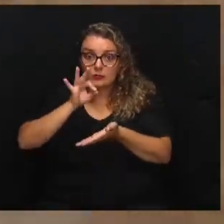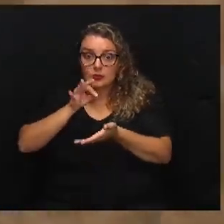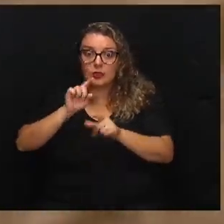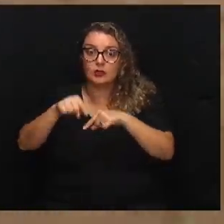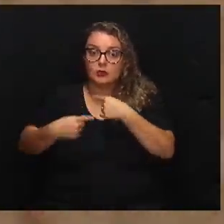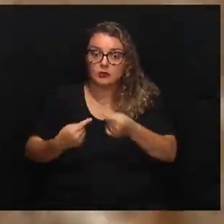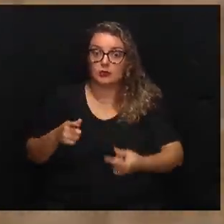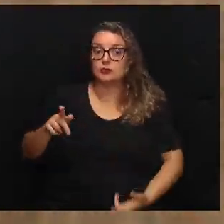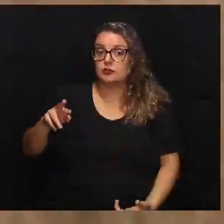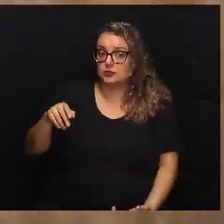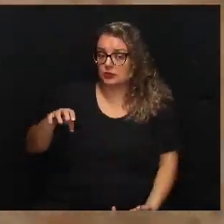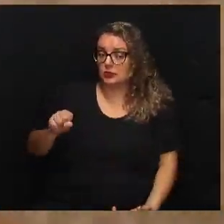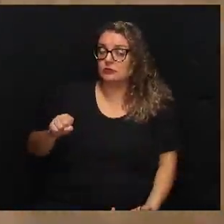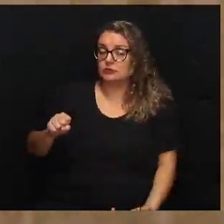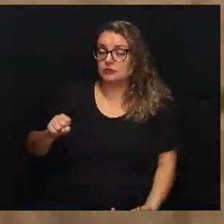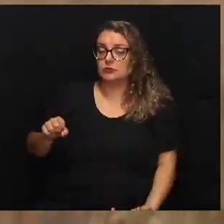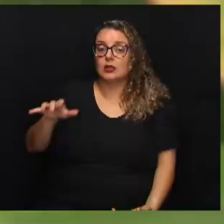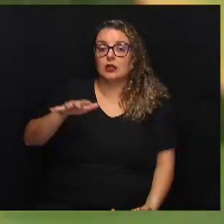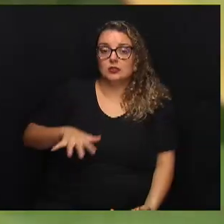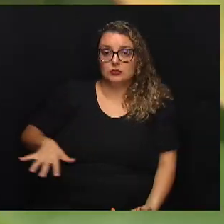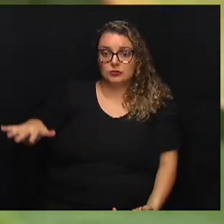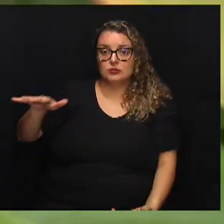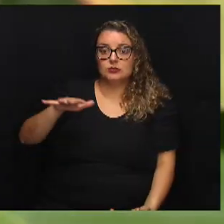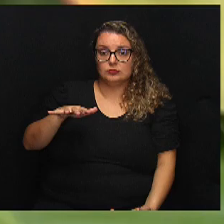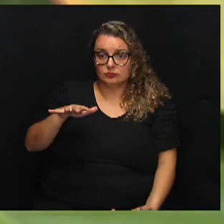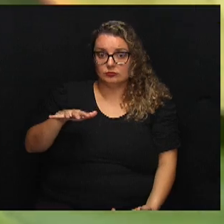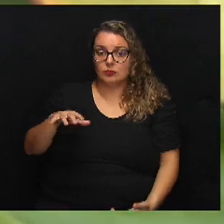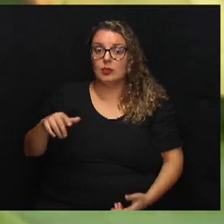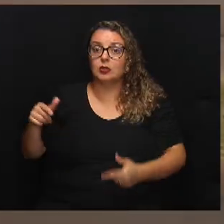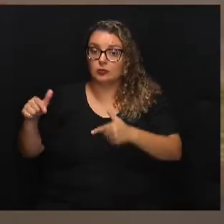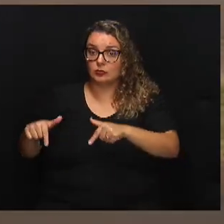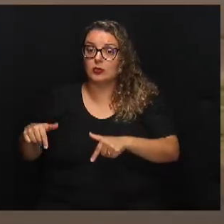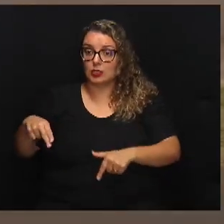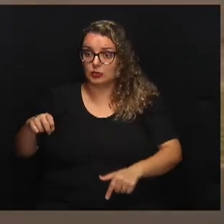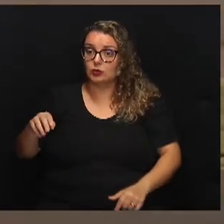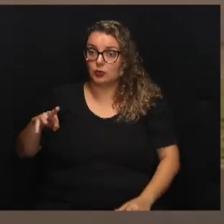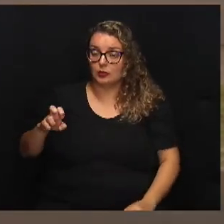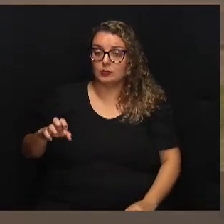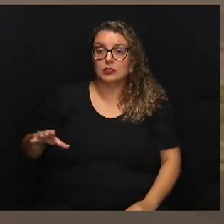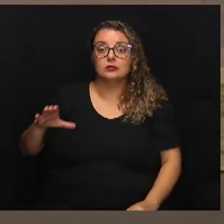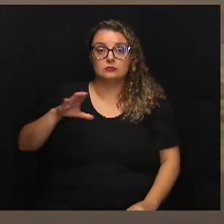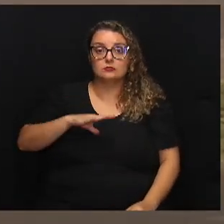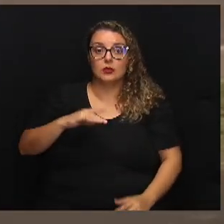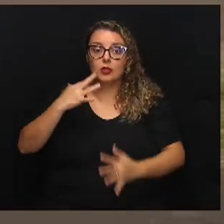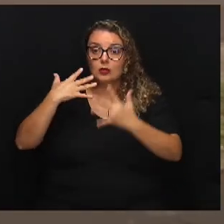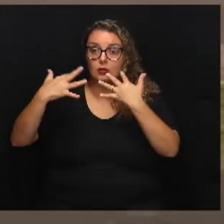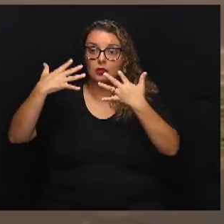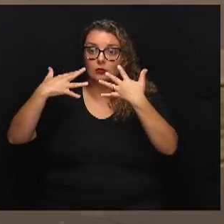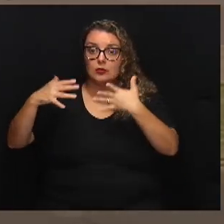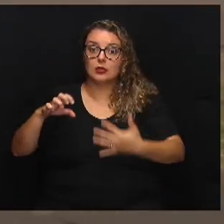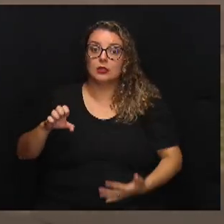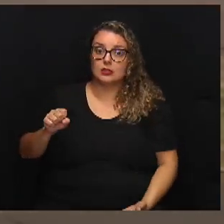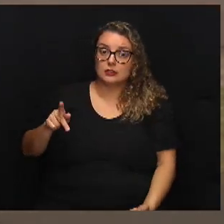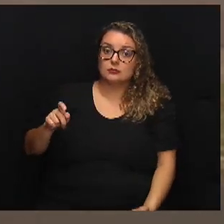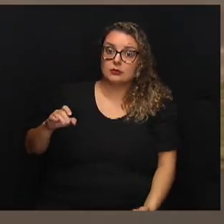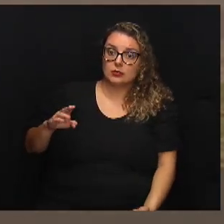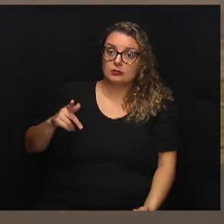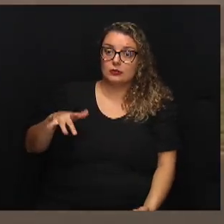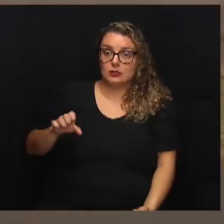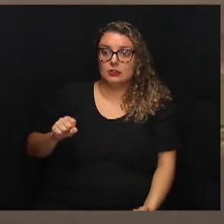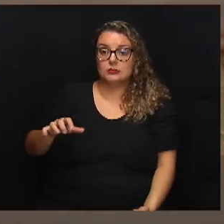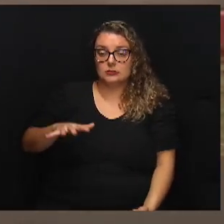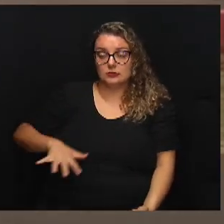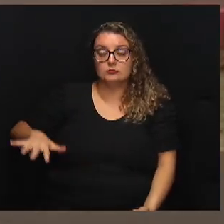outros grãos. A área, localizada em um ponto nobre da cidade, desperta o interesse da especulação imobiliária, o